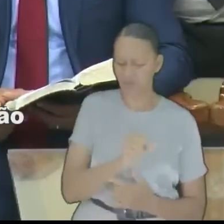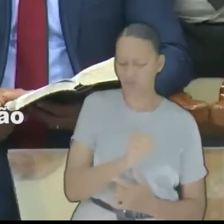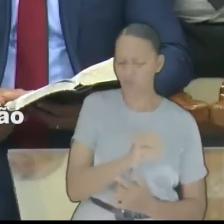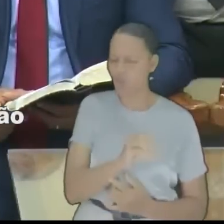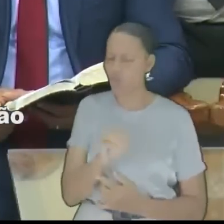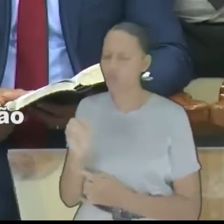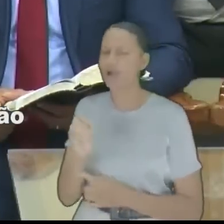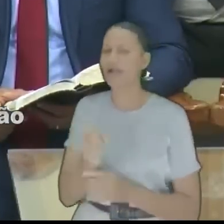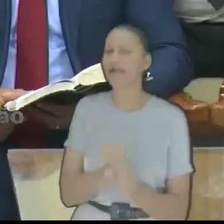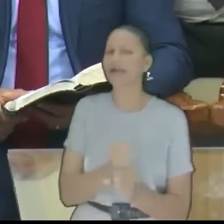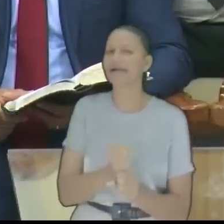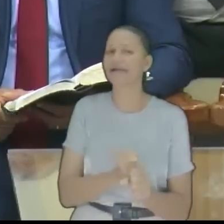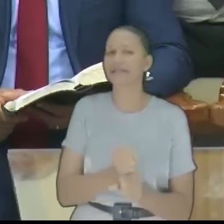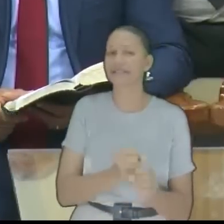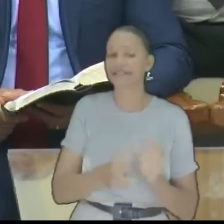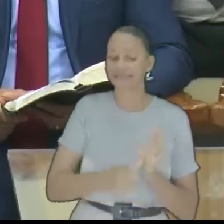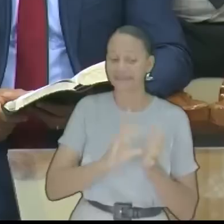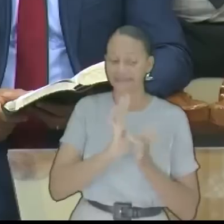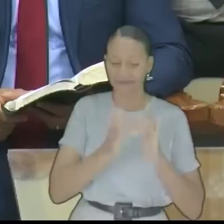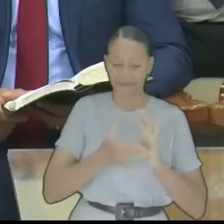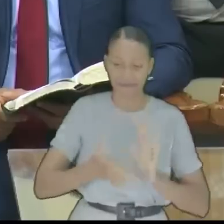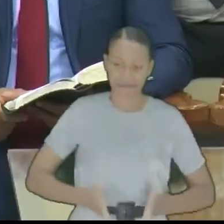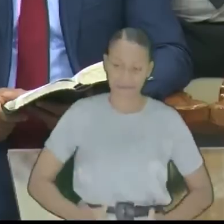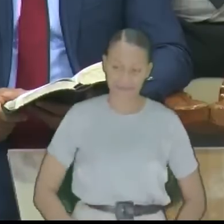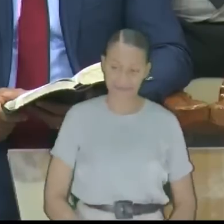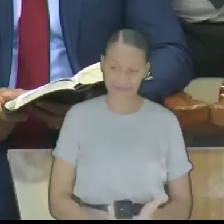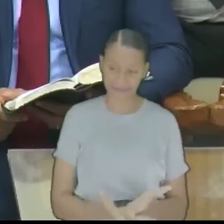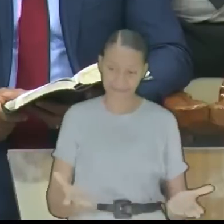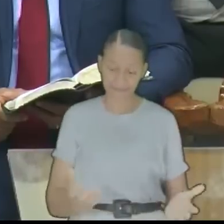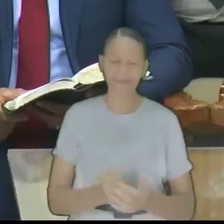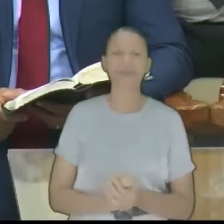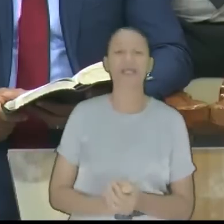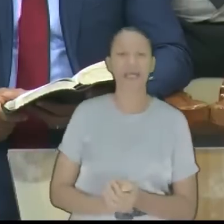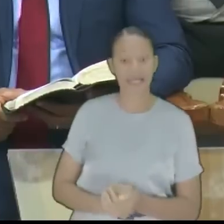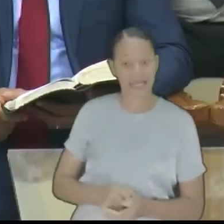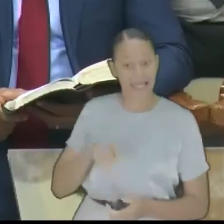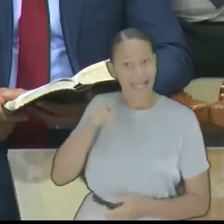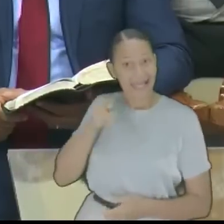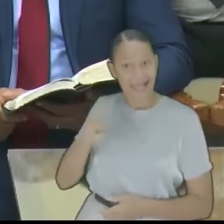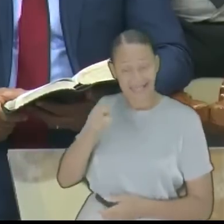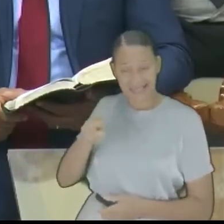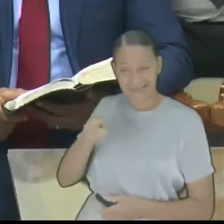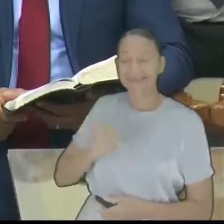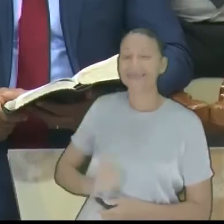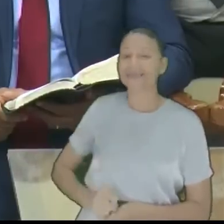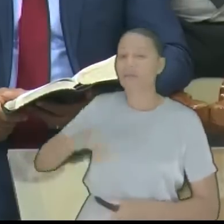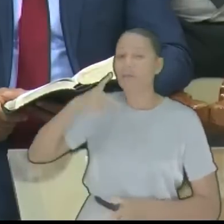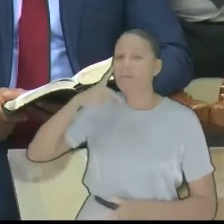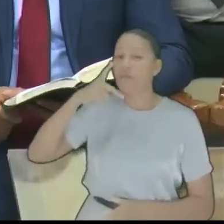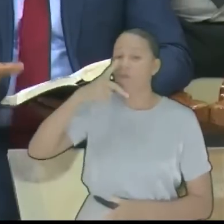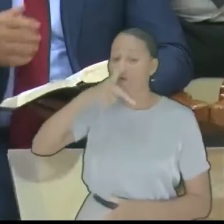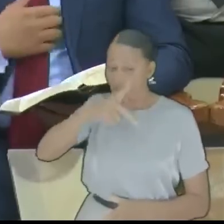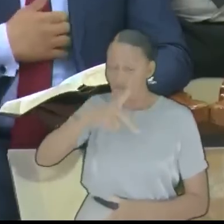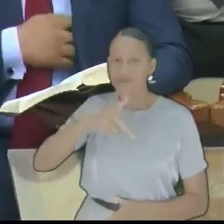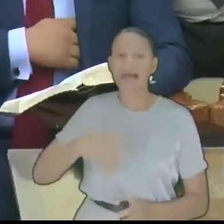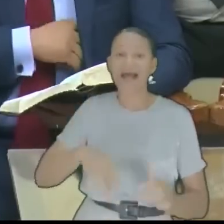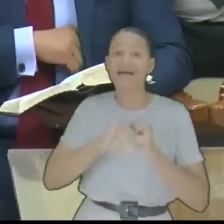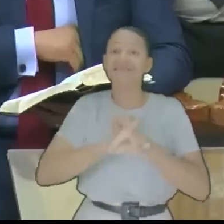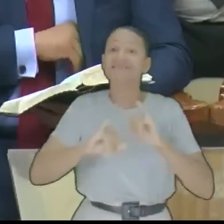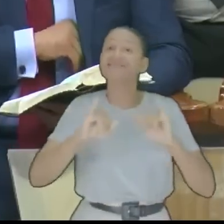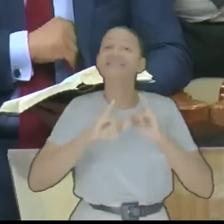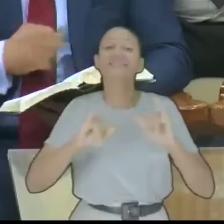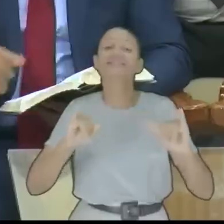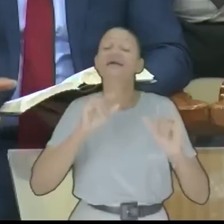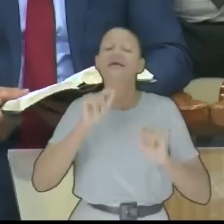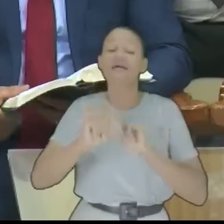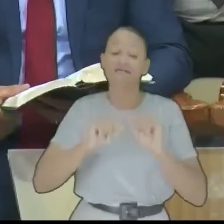800 anos antes de Cristo. E essa profecia é messiânica. O que quer